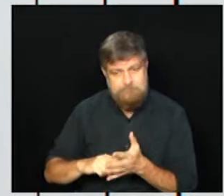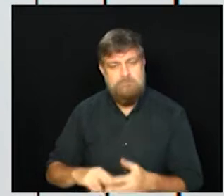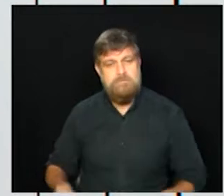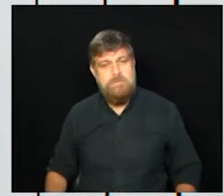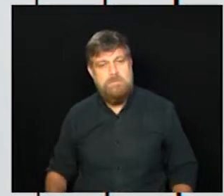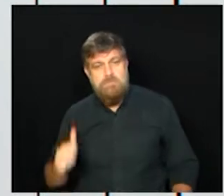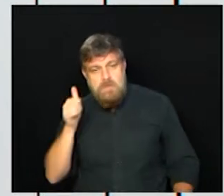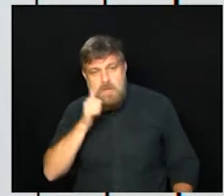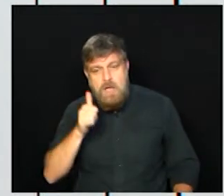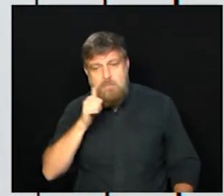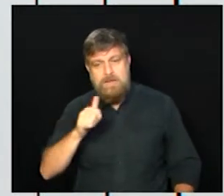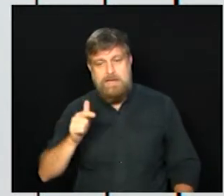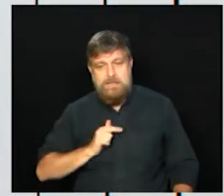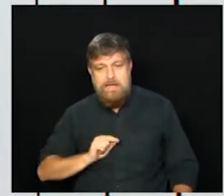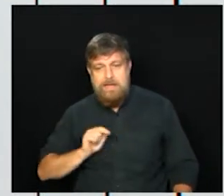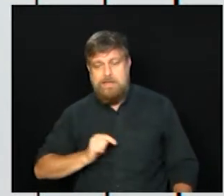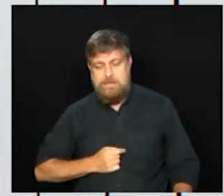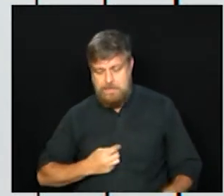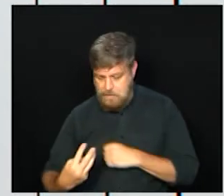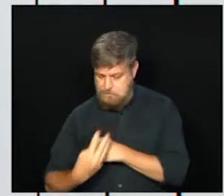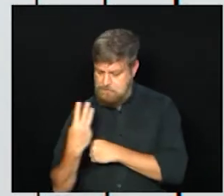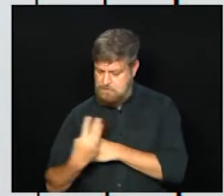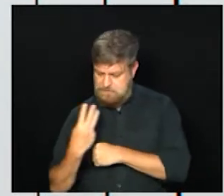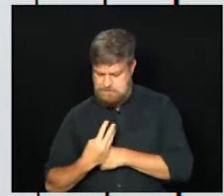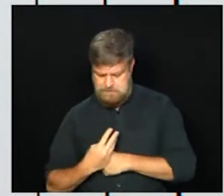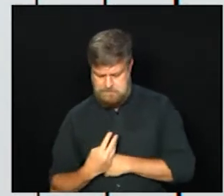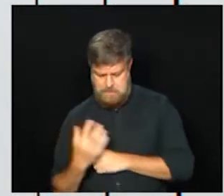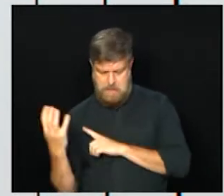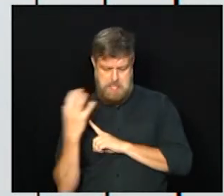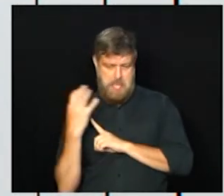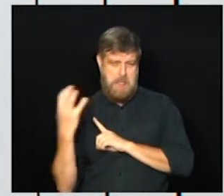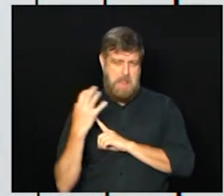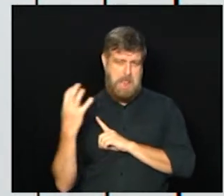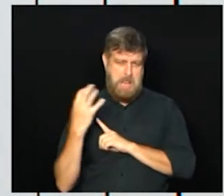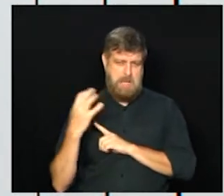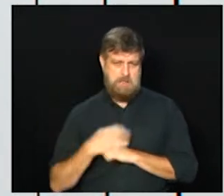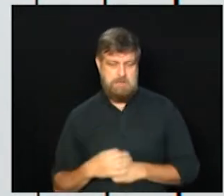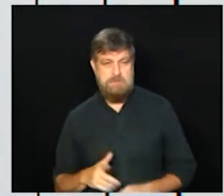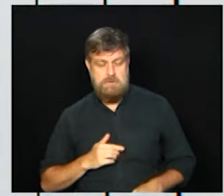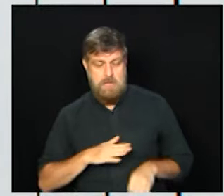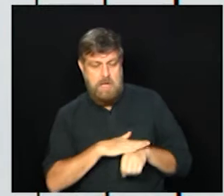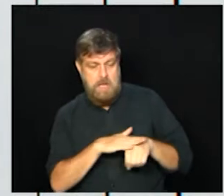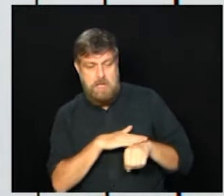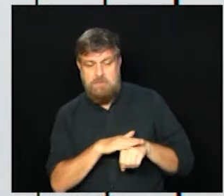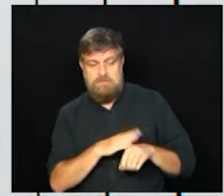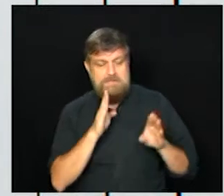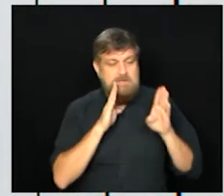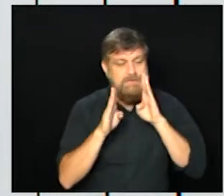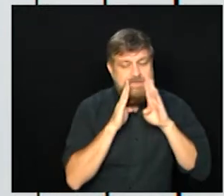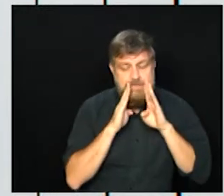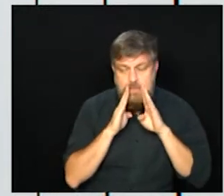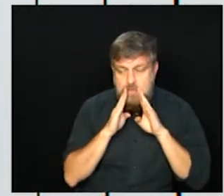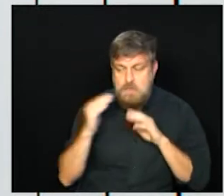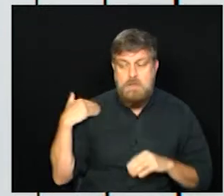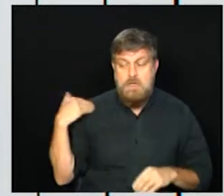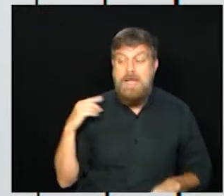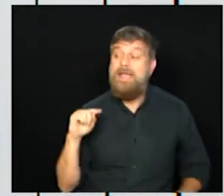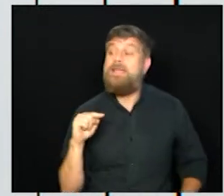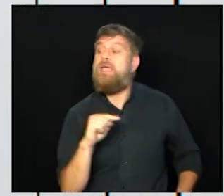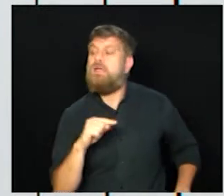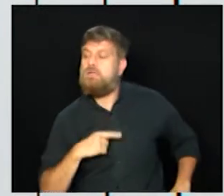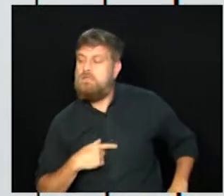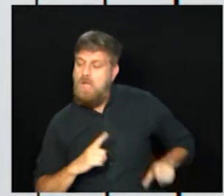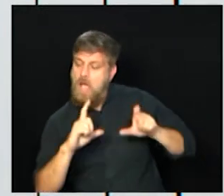prestar contas de quem está te mandando mensagem no WhatsApp, de quem está conversando com você no Facebook, de